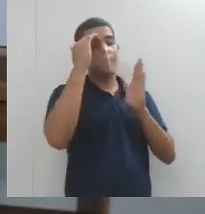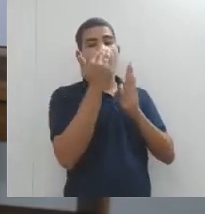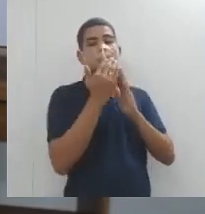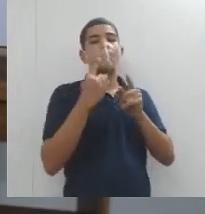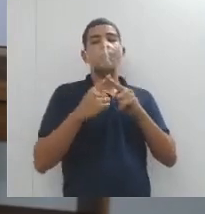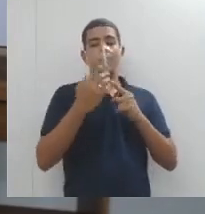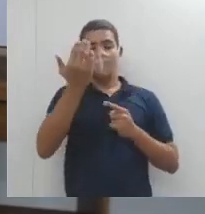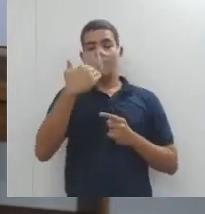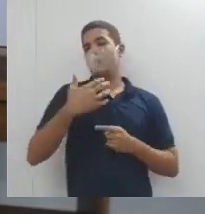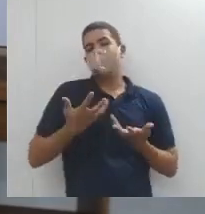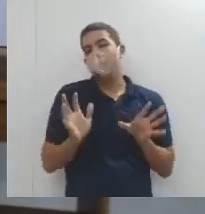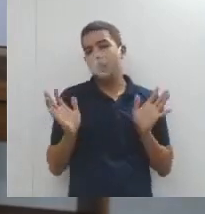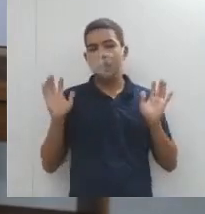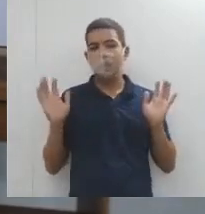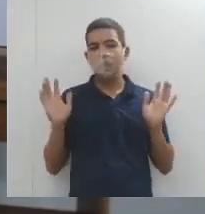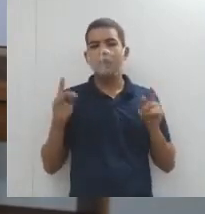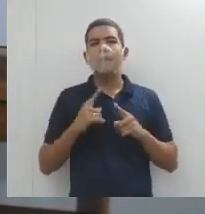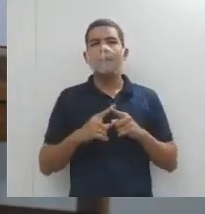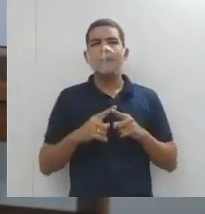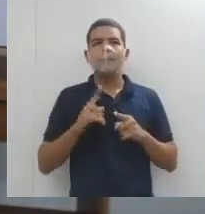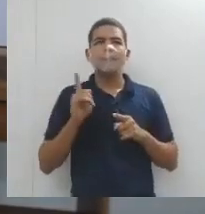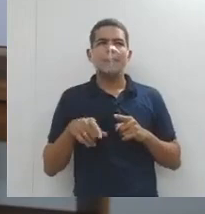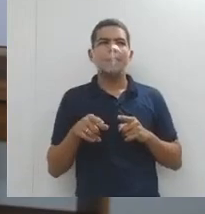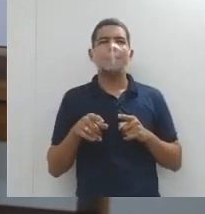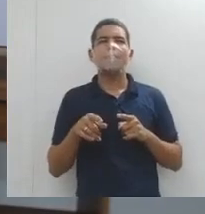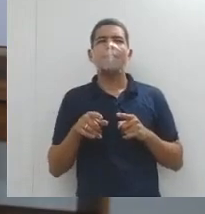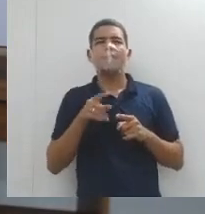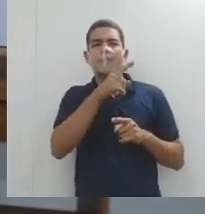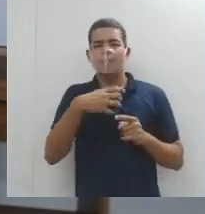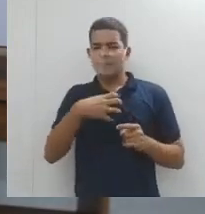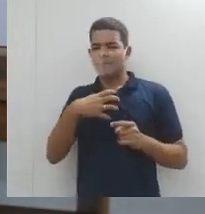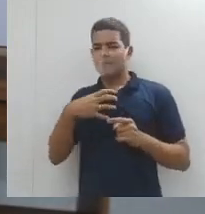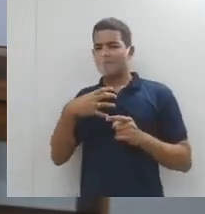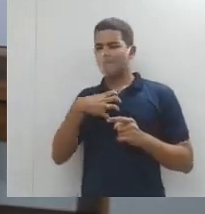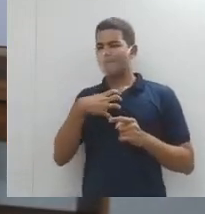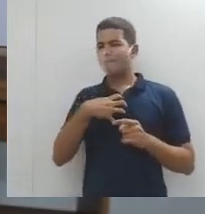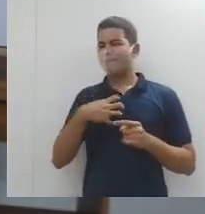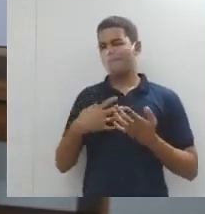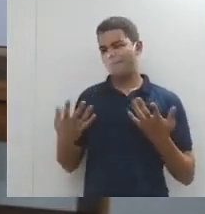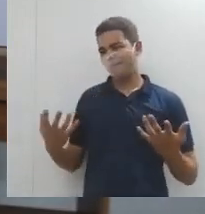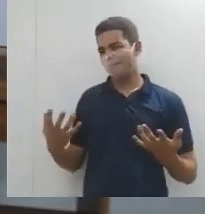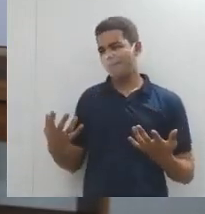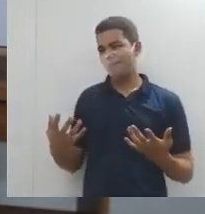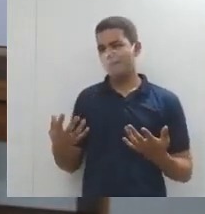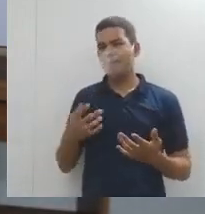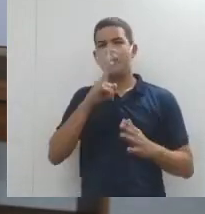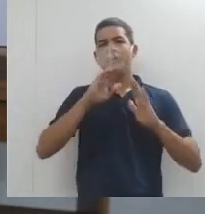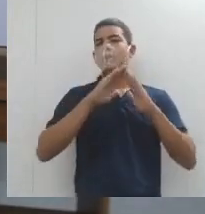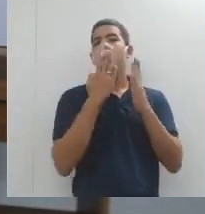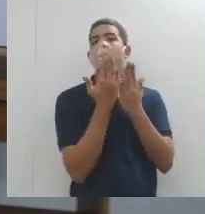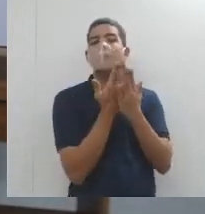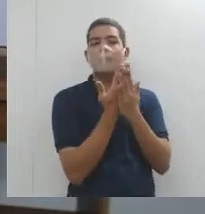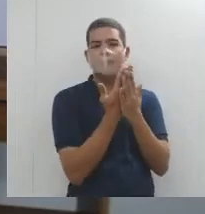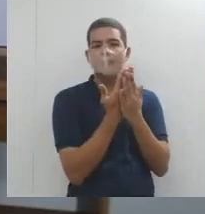tá? Transgride conscientemente para não gerar uma situação desconfortável com pessoas, digamos, de baixa escolaridade